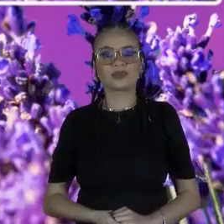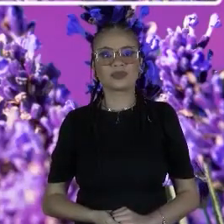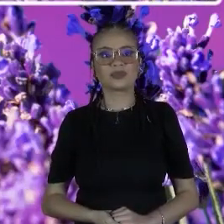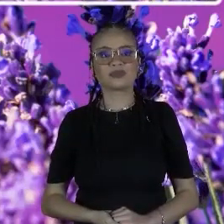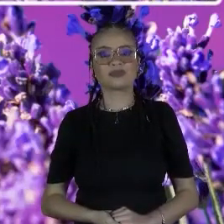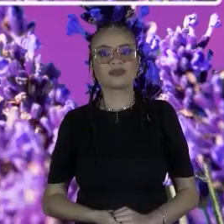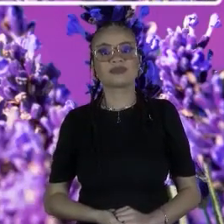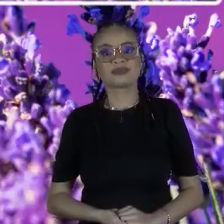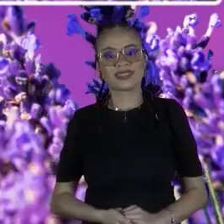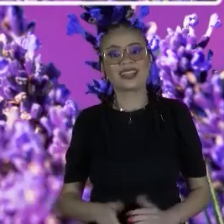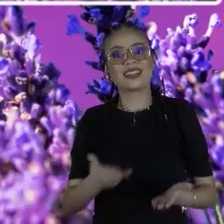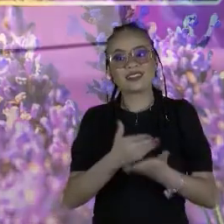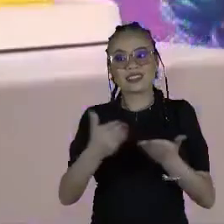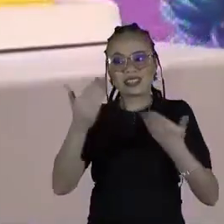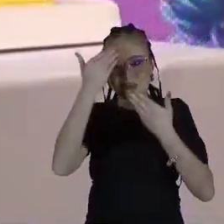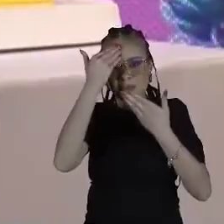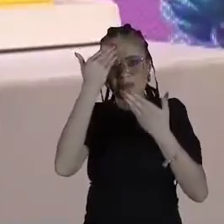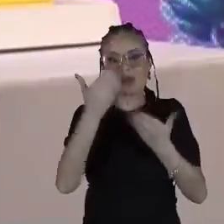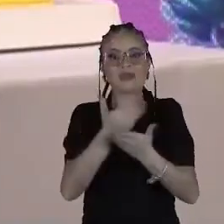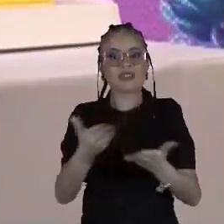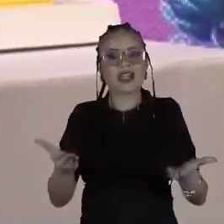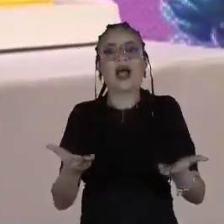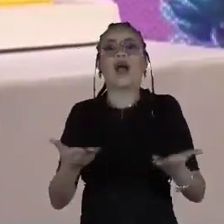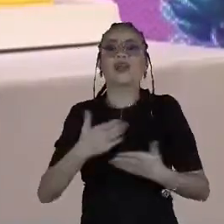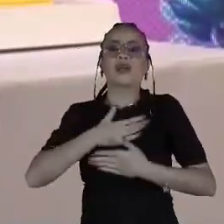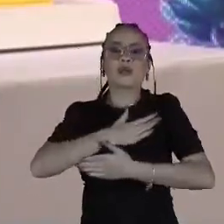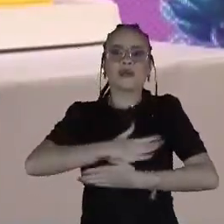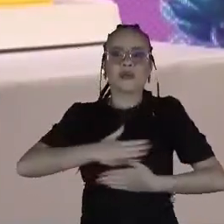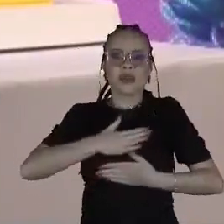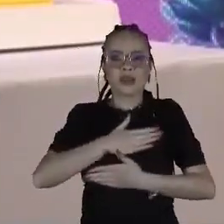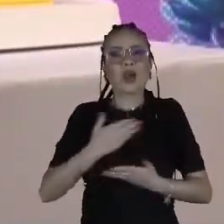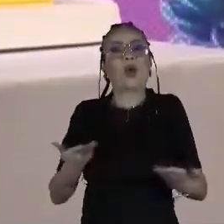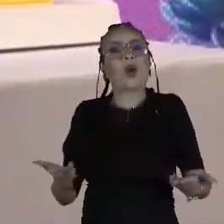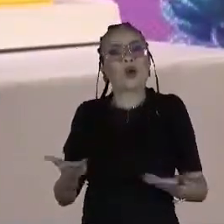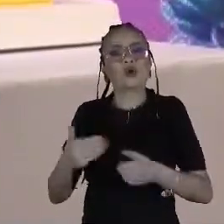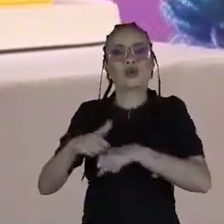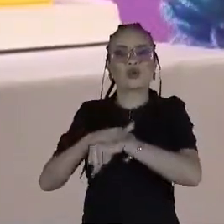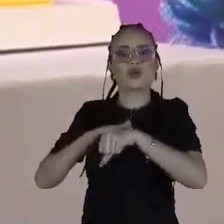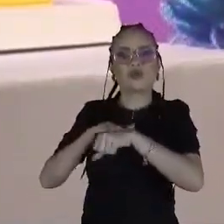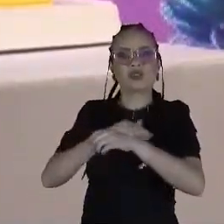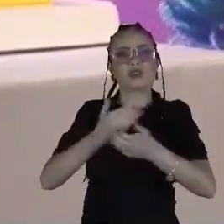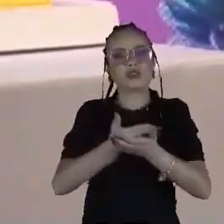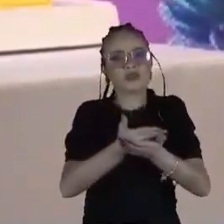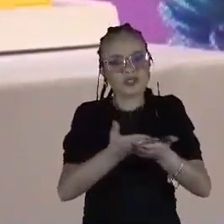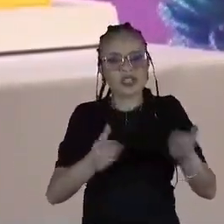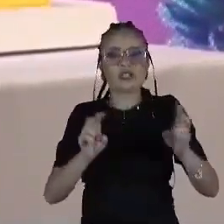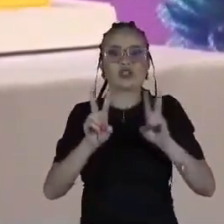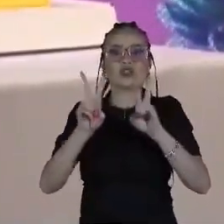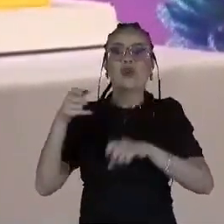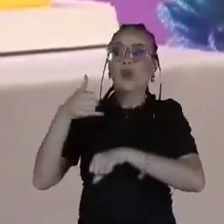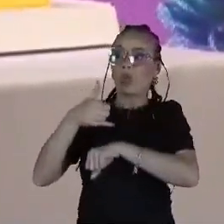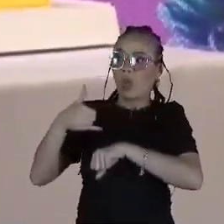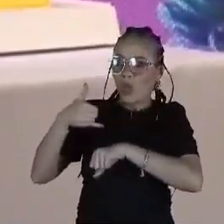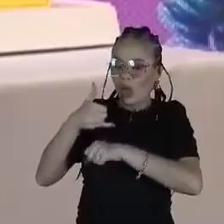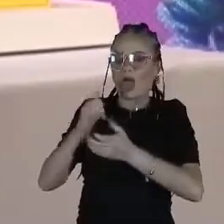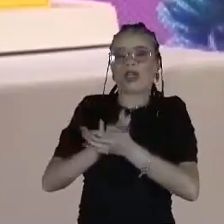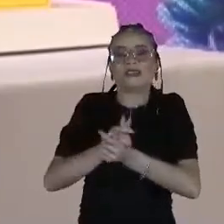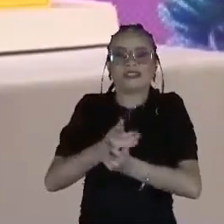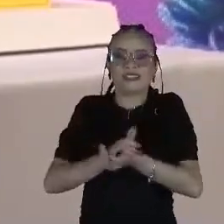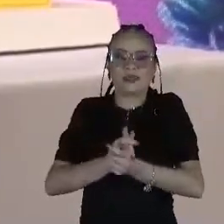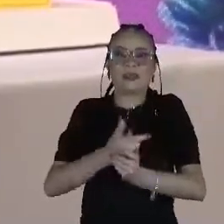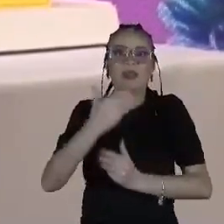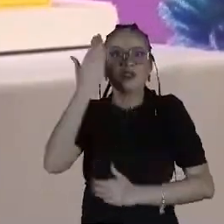é muito obrigado vocês foi um prazer dividir com vocês aqui hoje à noite sobre os olhos essenciais